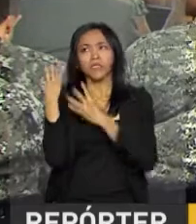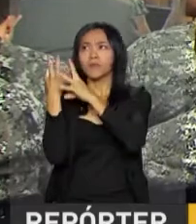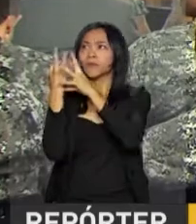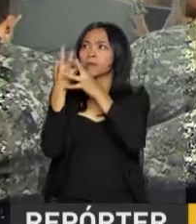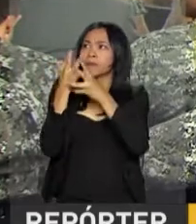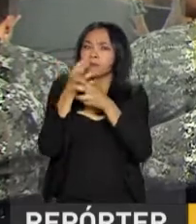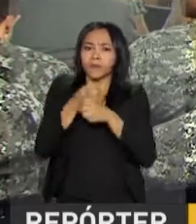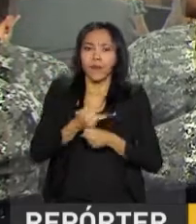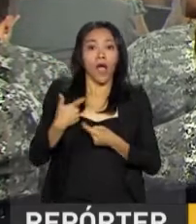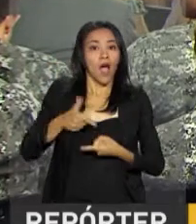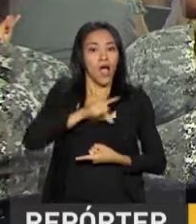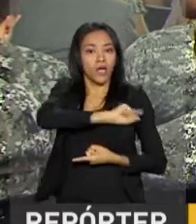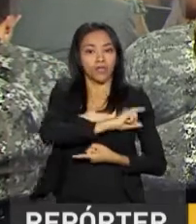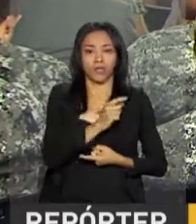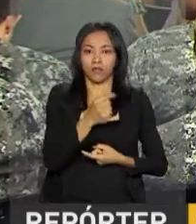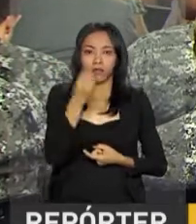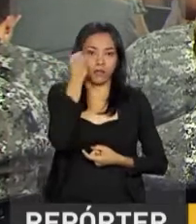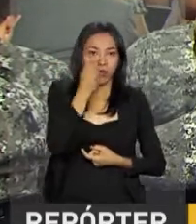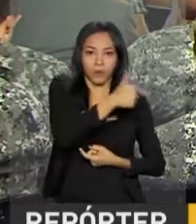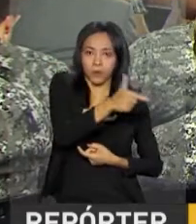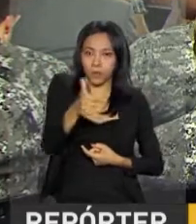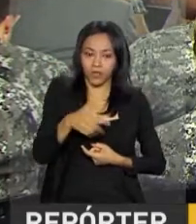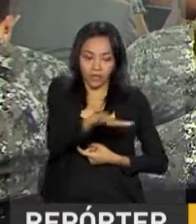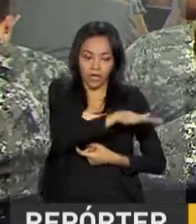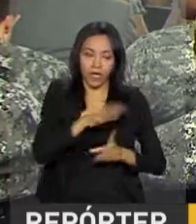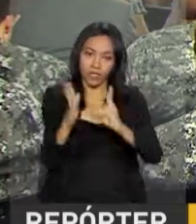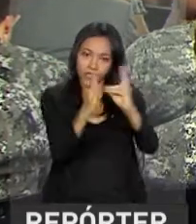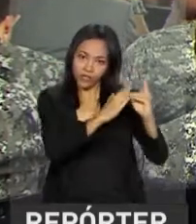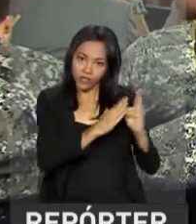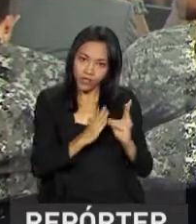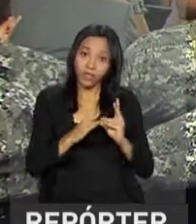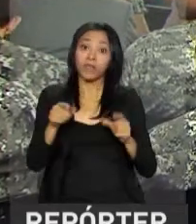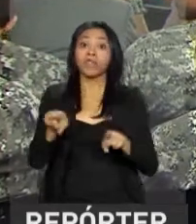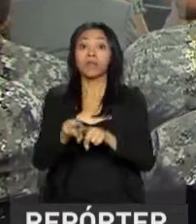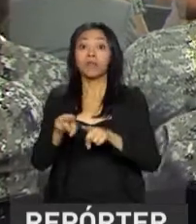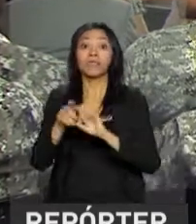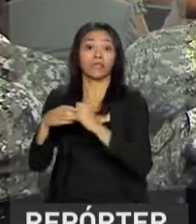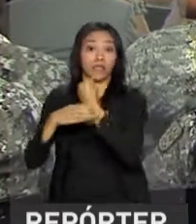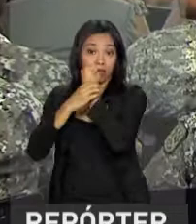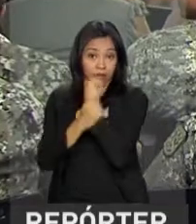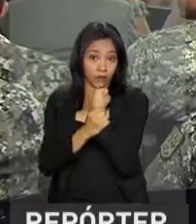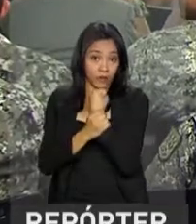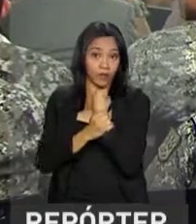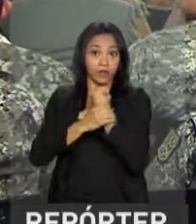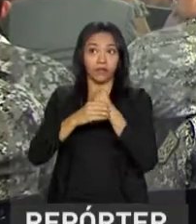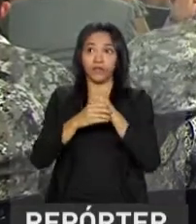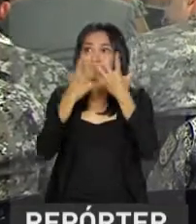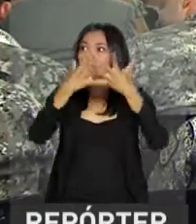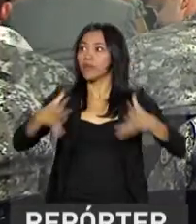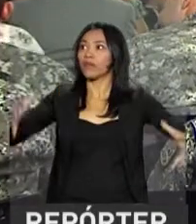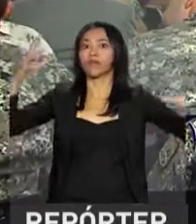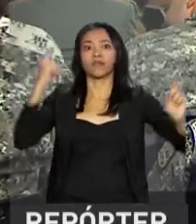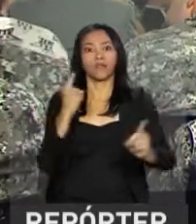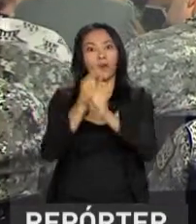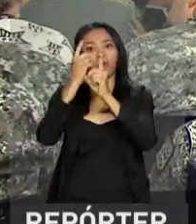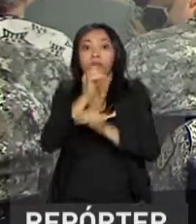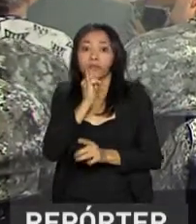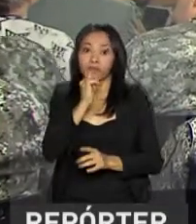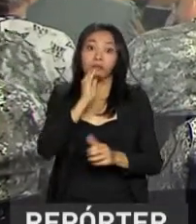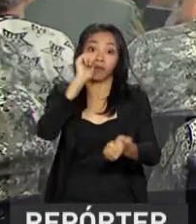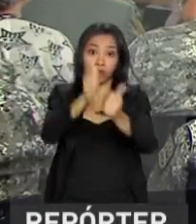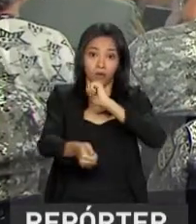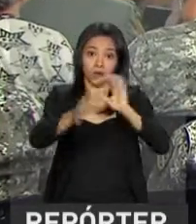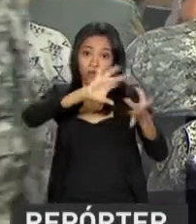principalmente na área indígena na parte de planejamento de segurança de grandes eventos que foi o caso das das olimpíadas no rio